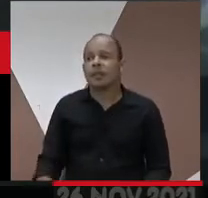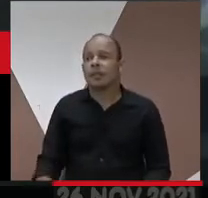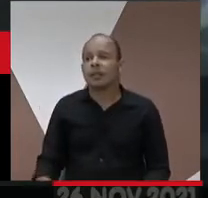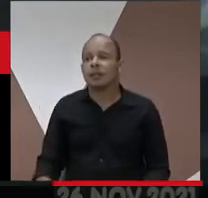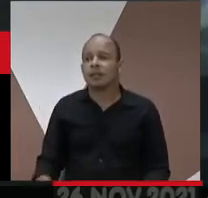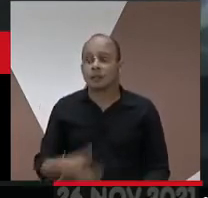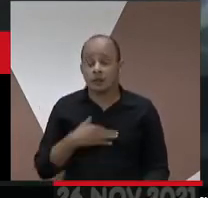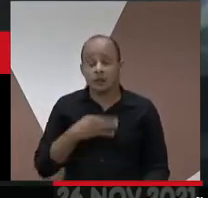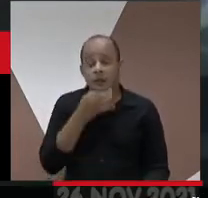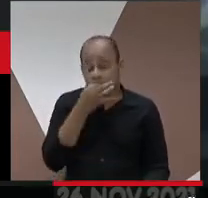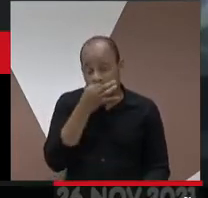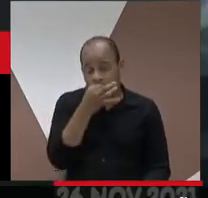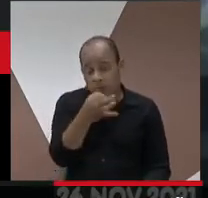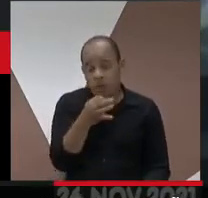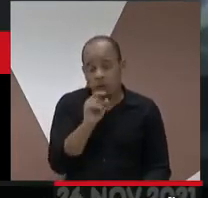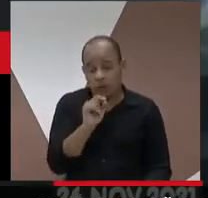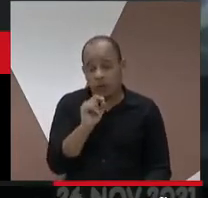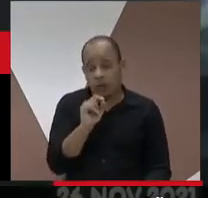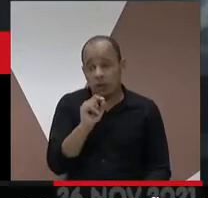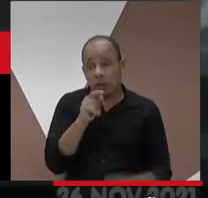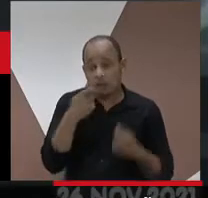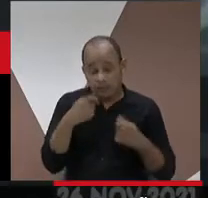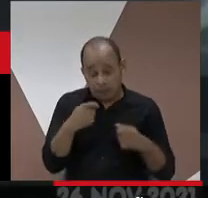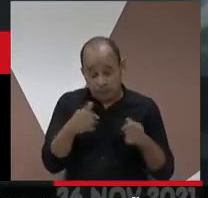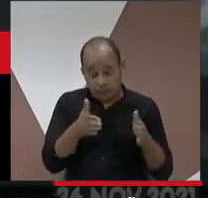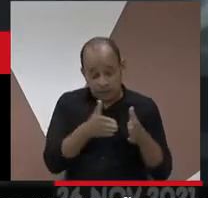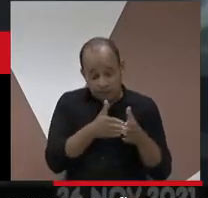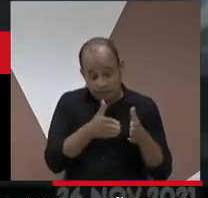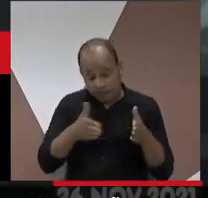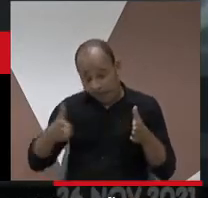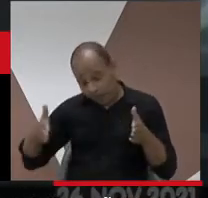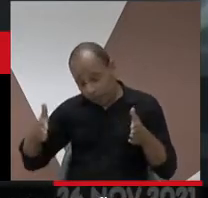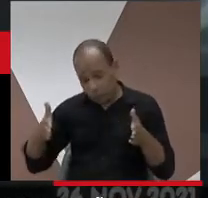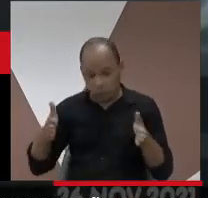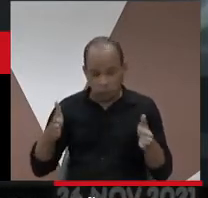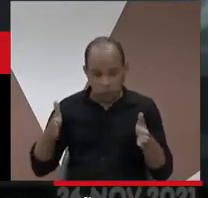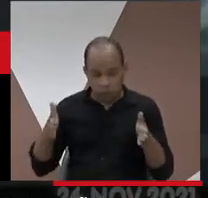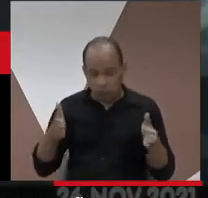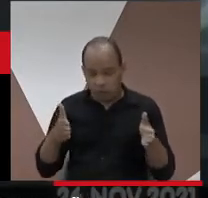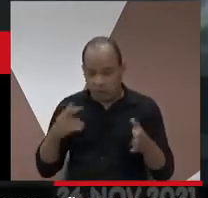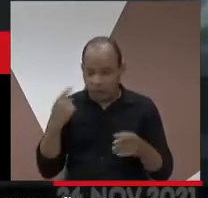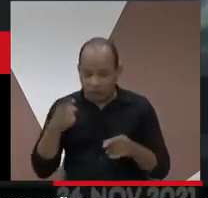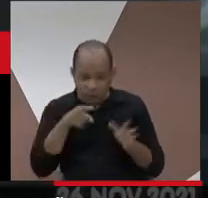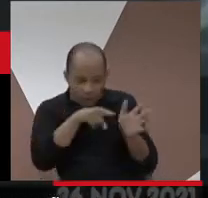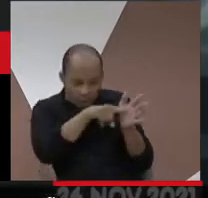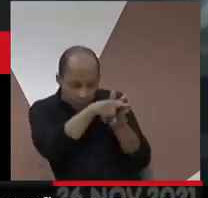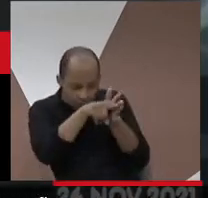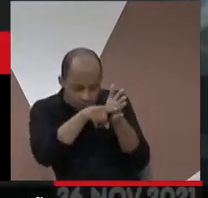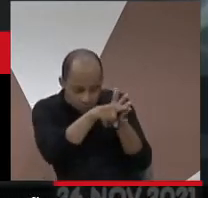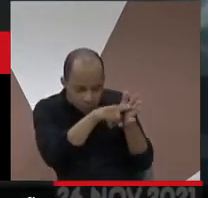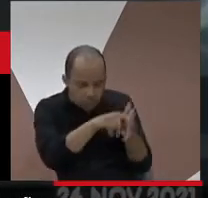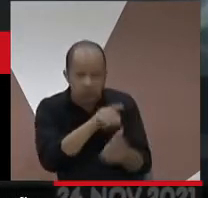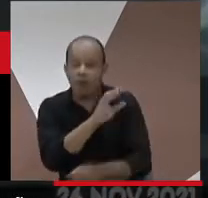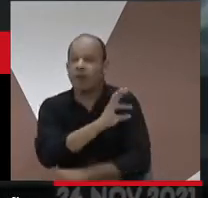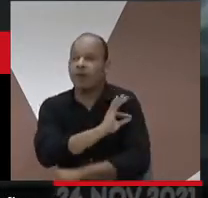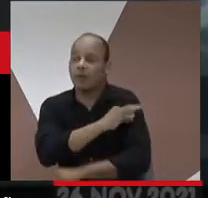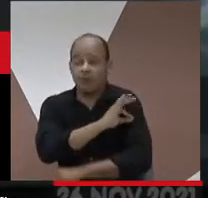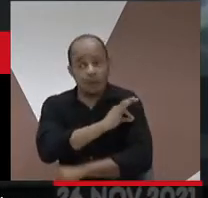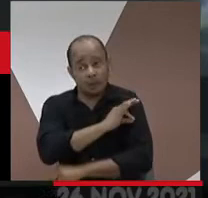haja um prazo para auditar o projeto.